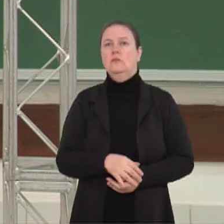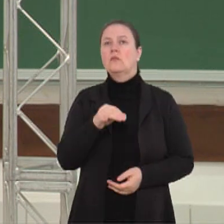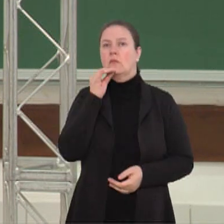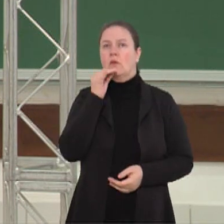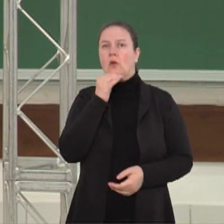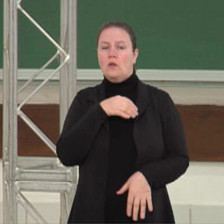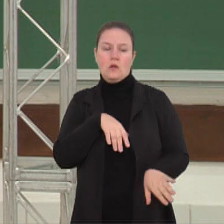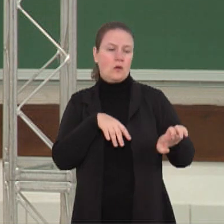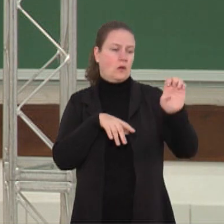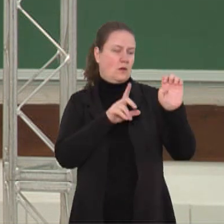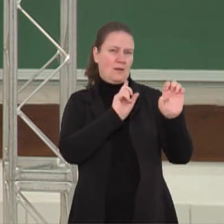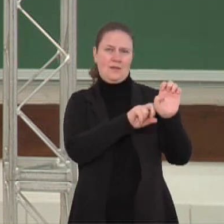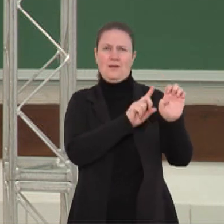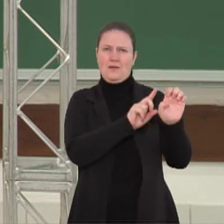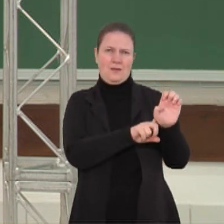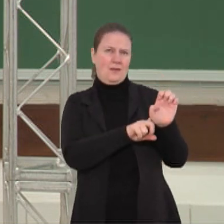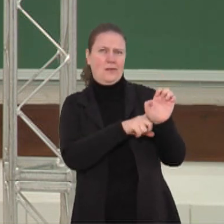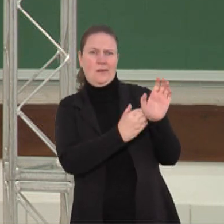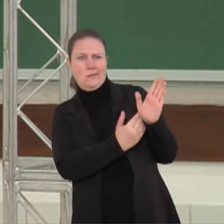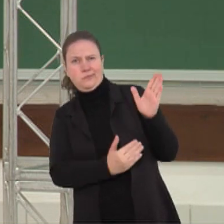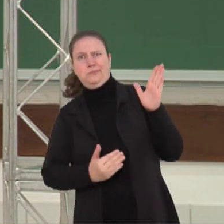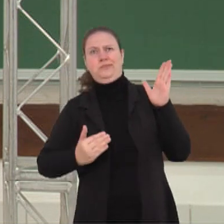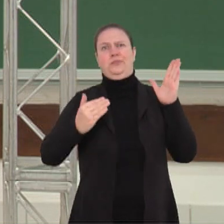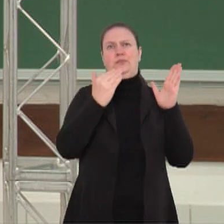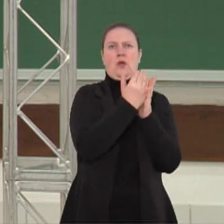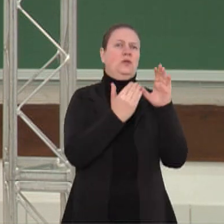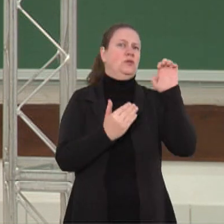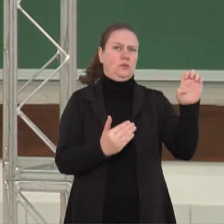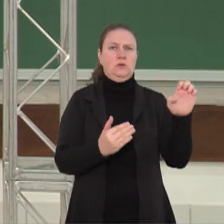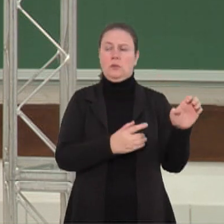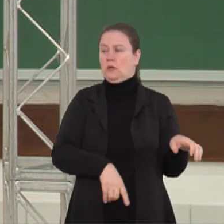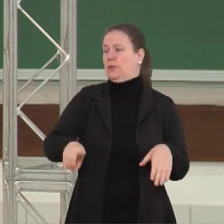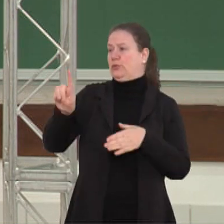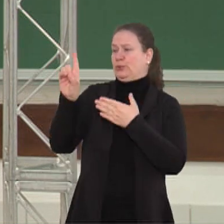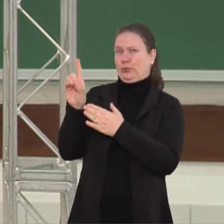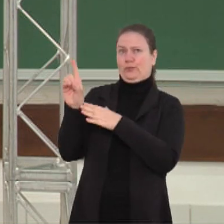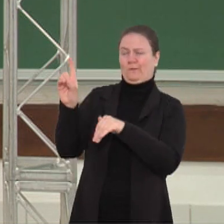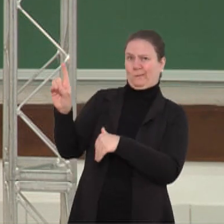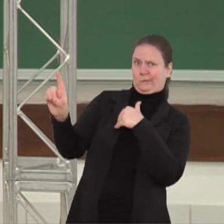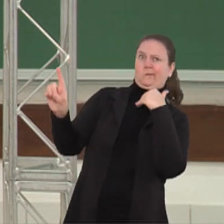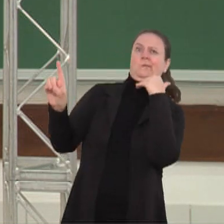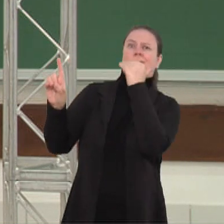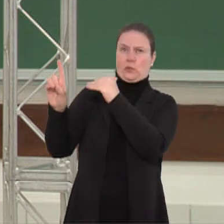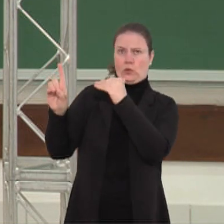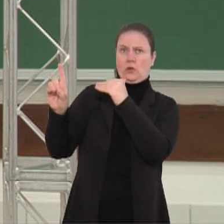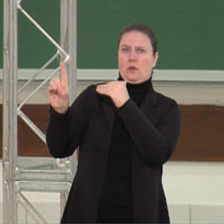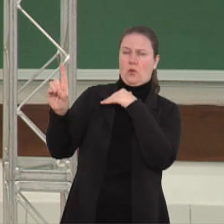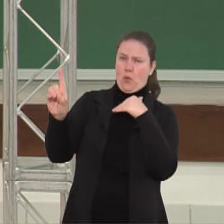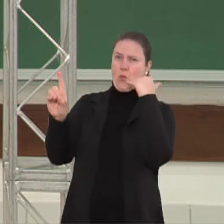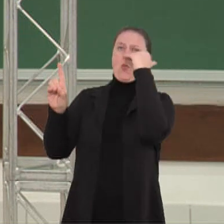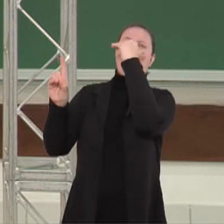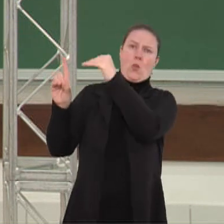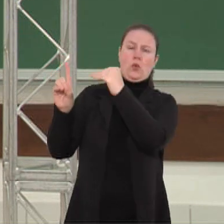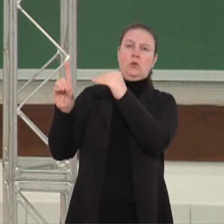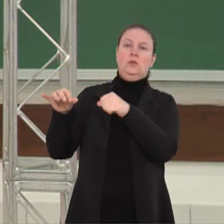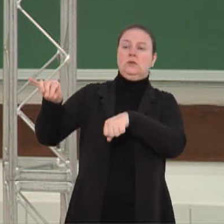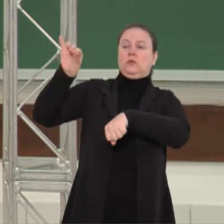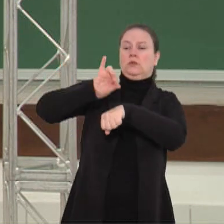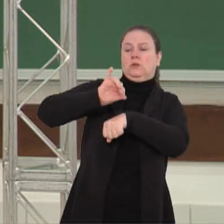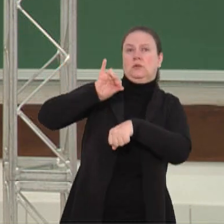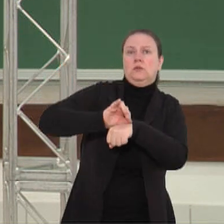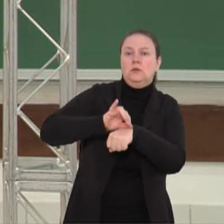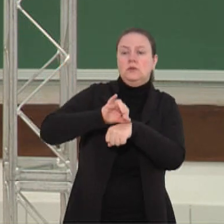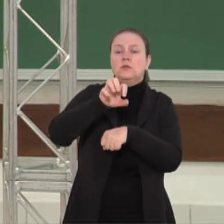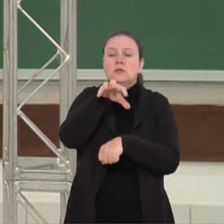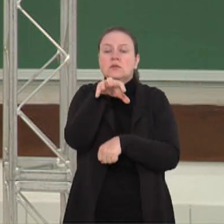esquerda, ultra-esquerda, extrema-esquerda, direita, extrema-direita, ultradireita, centro,